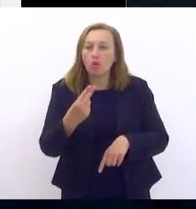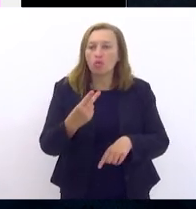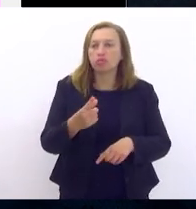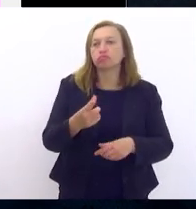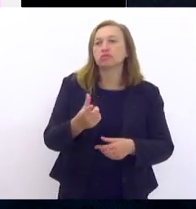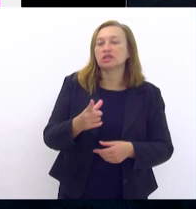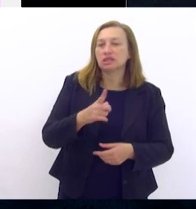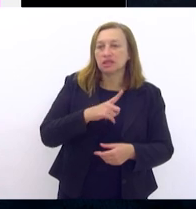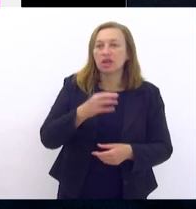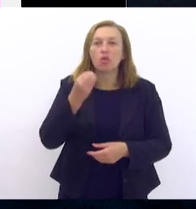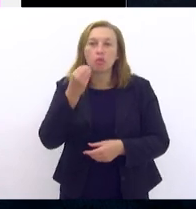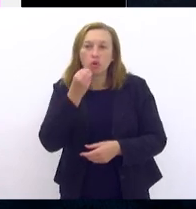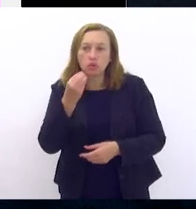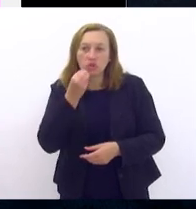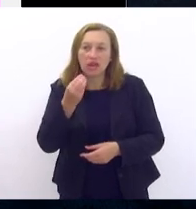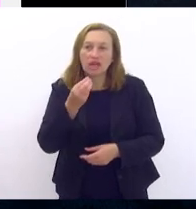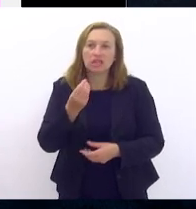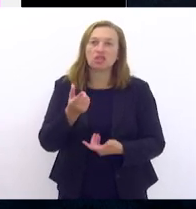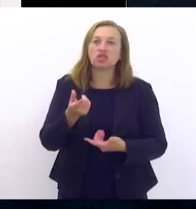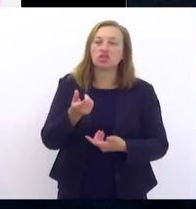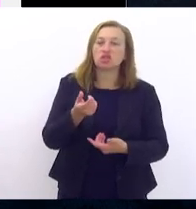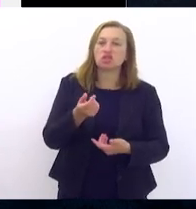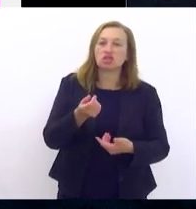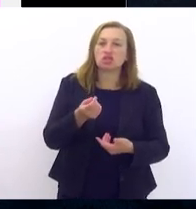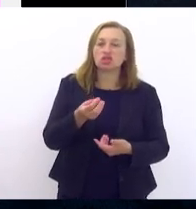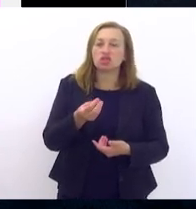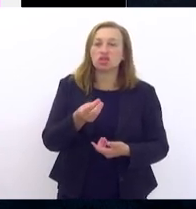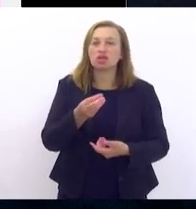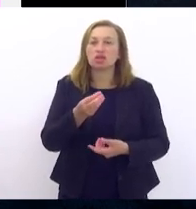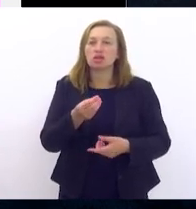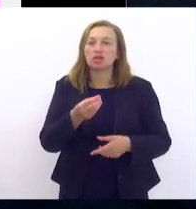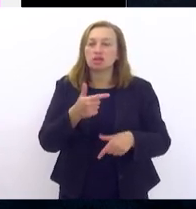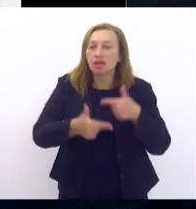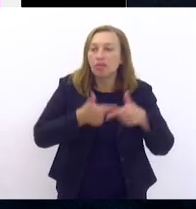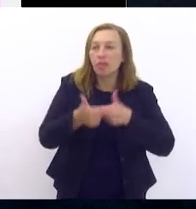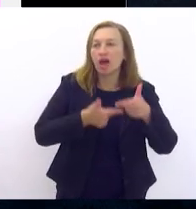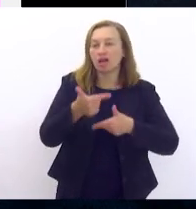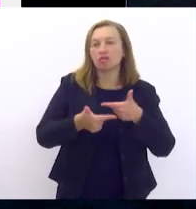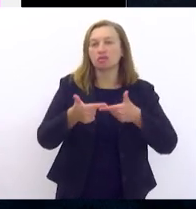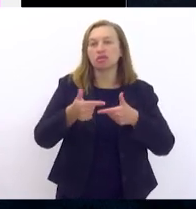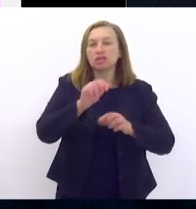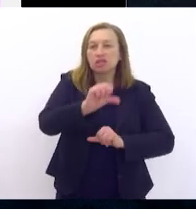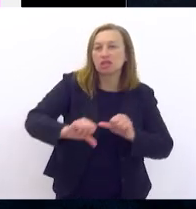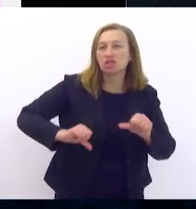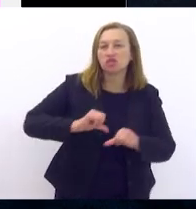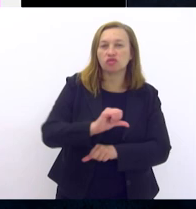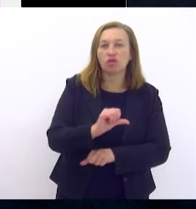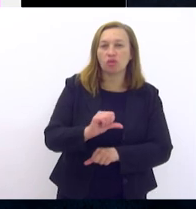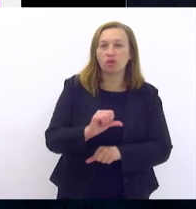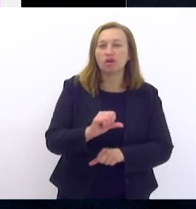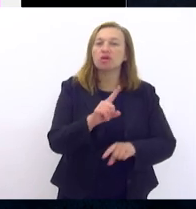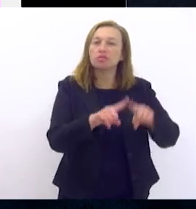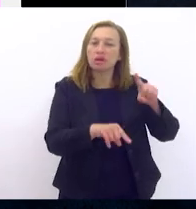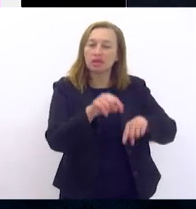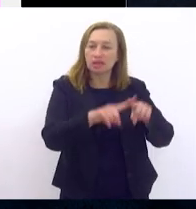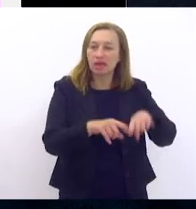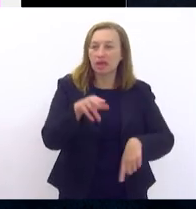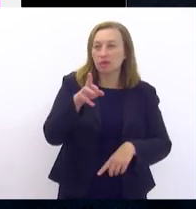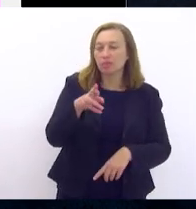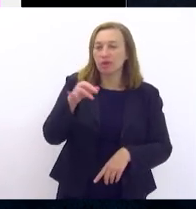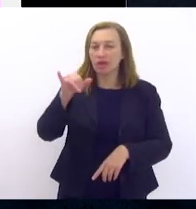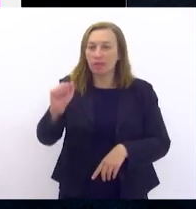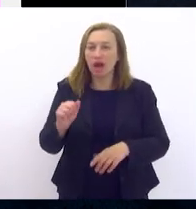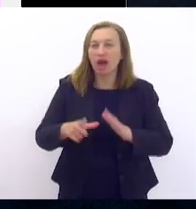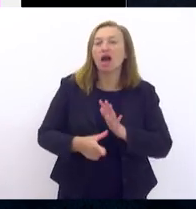gerar oportunidade né para a cadeia e transformá-lo naquela matéria-prima que antes vinha do